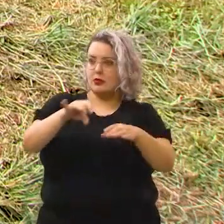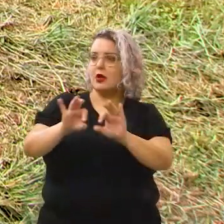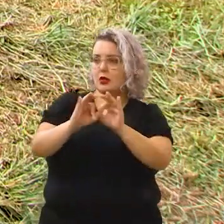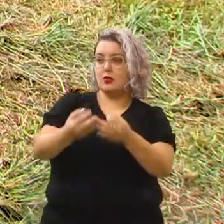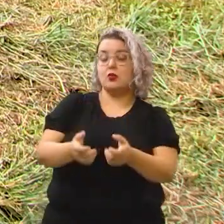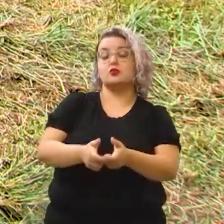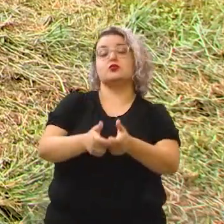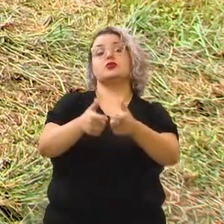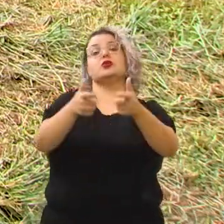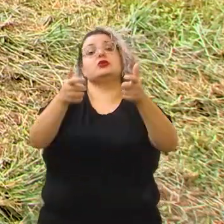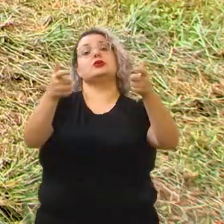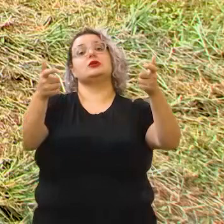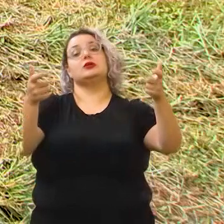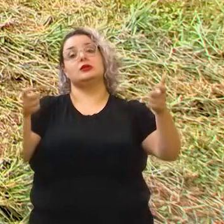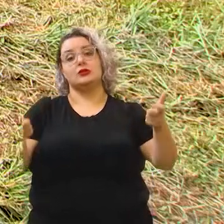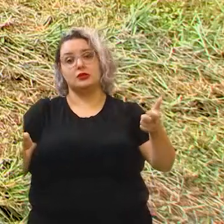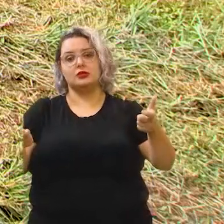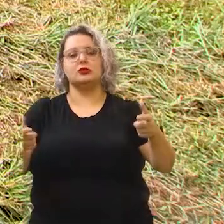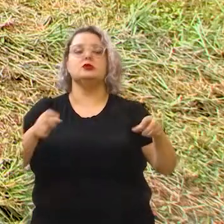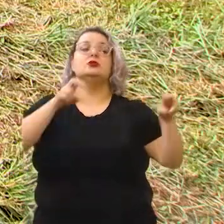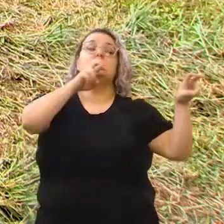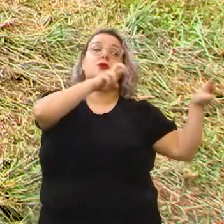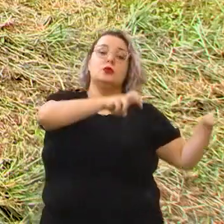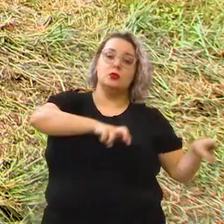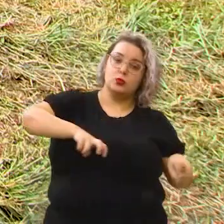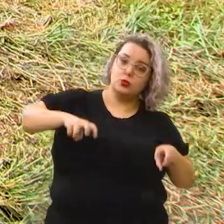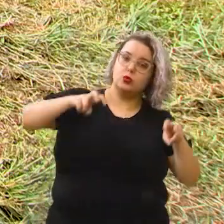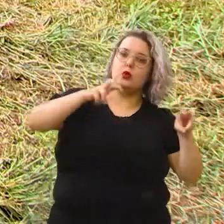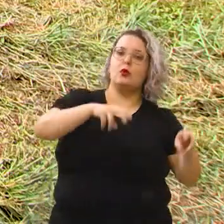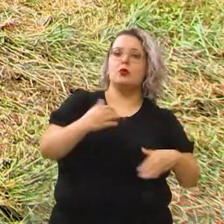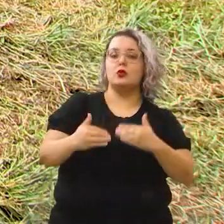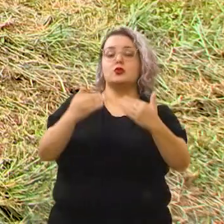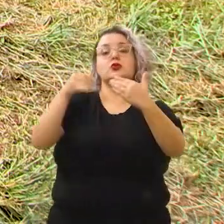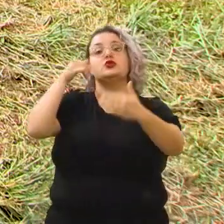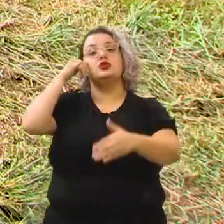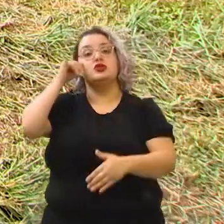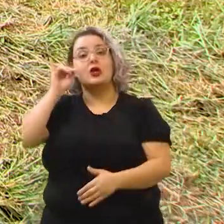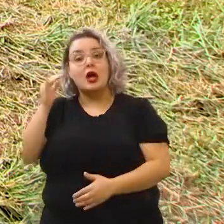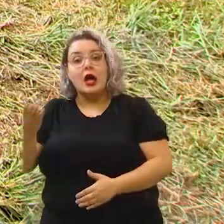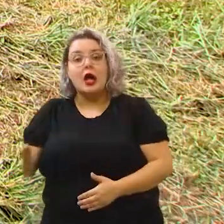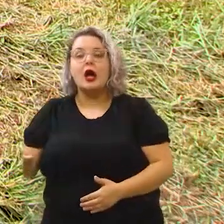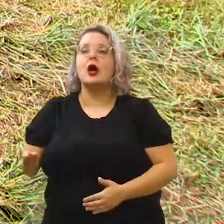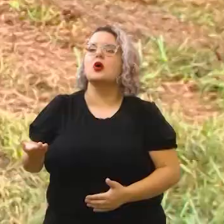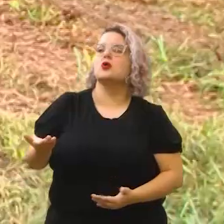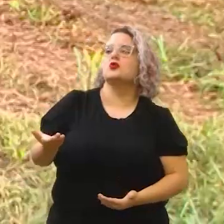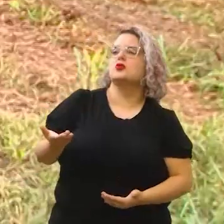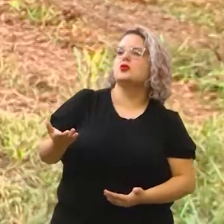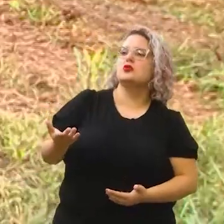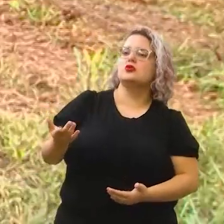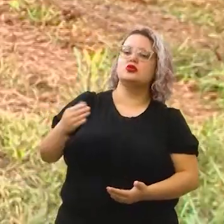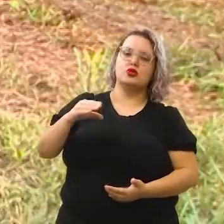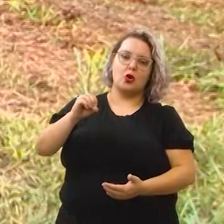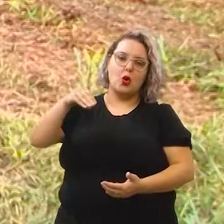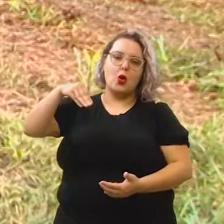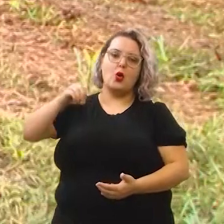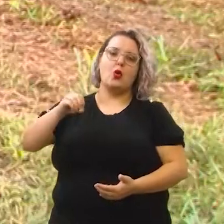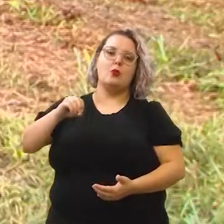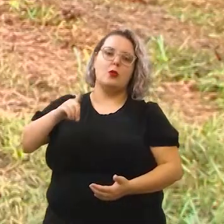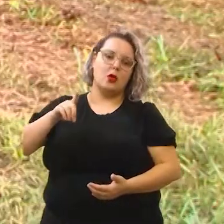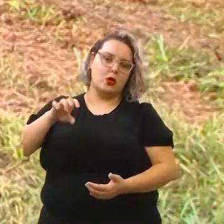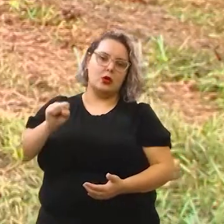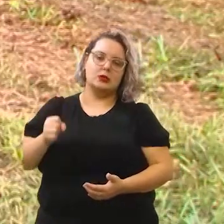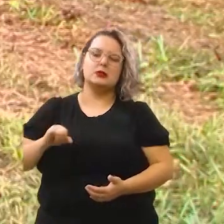Os grandes produtores, aqueles grandes fazendeiros, né, produtores de gado, produtores de commodities,